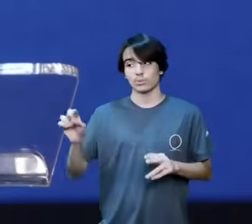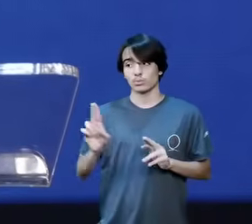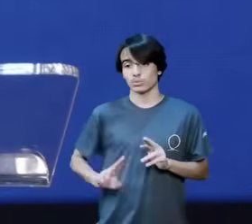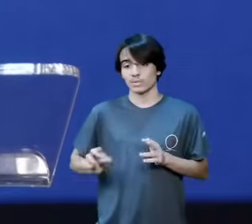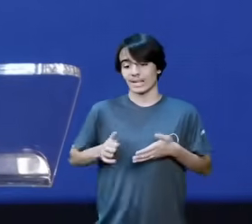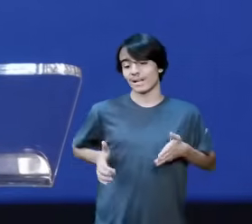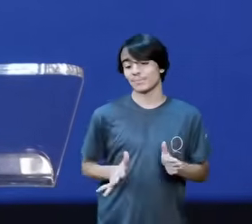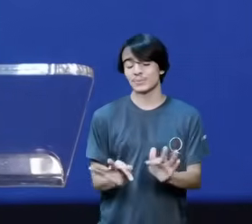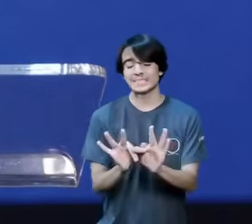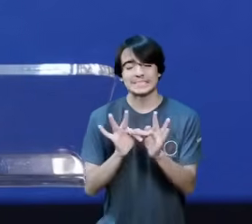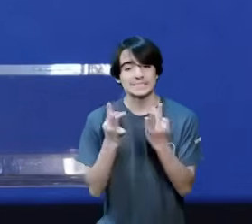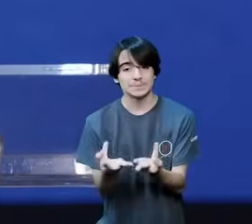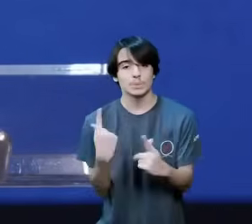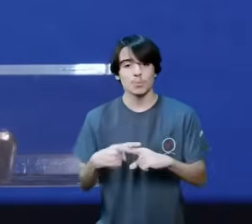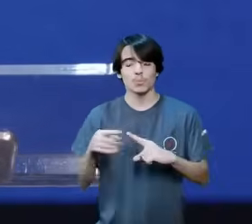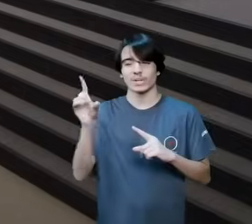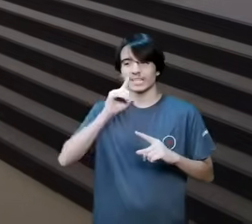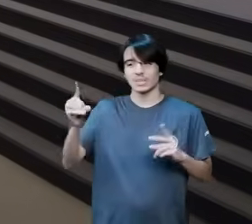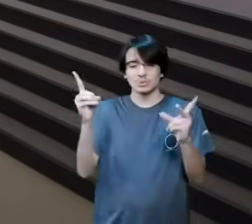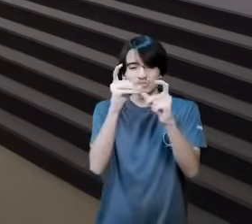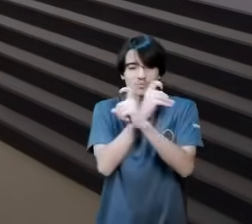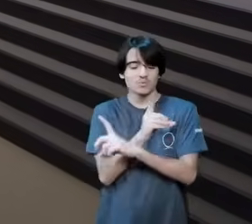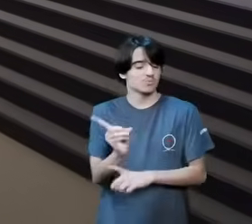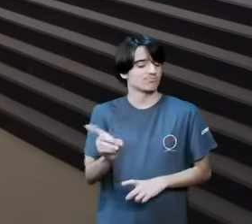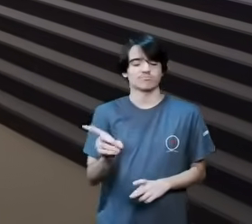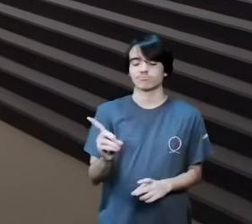muita simplicidade, porque Deus não é complicado.